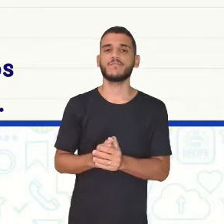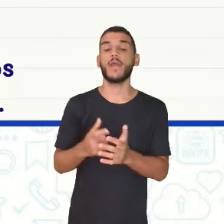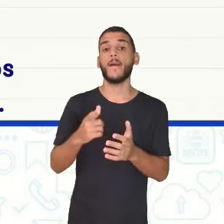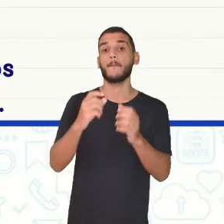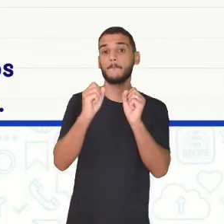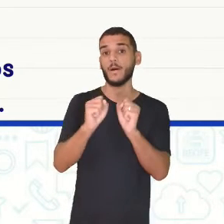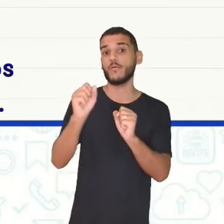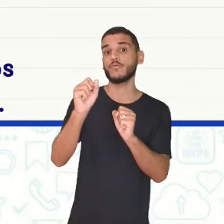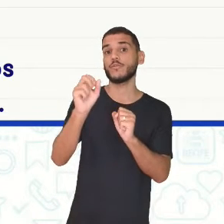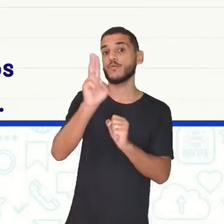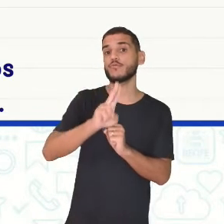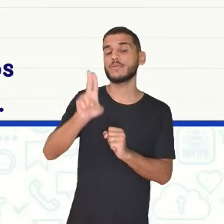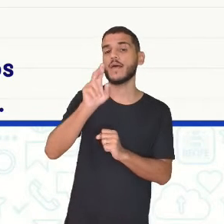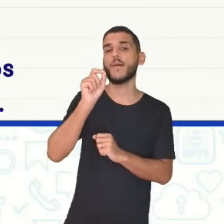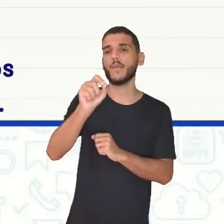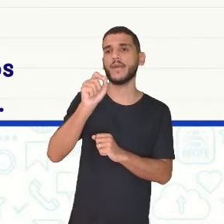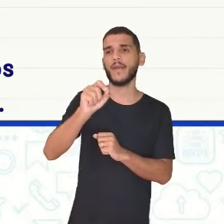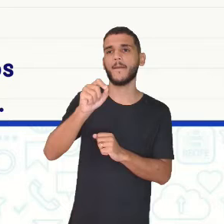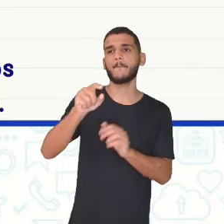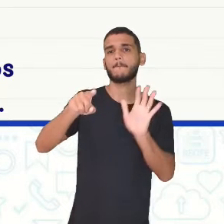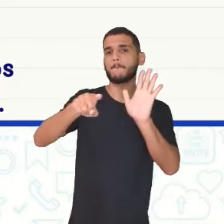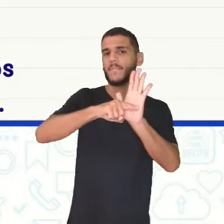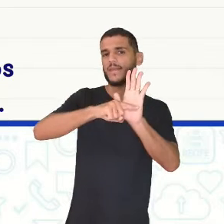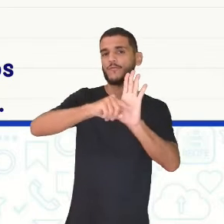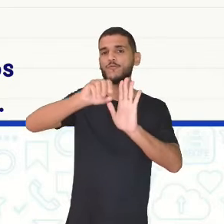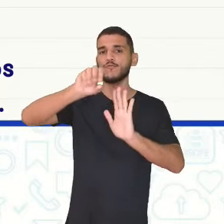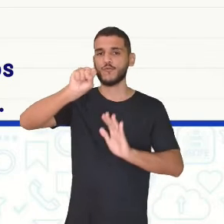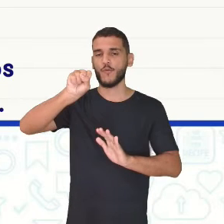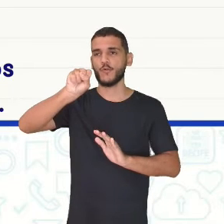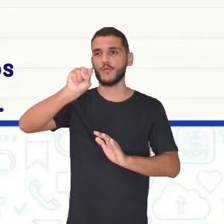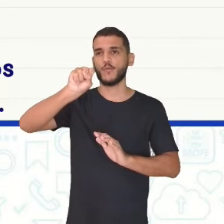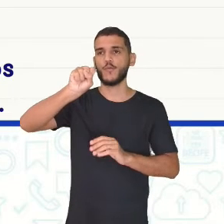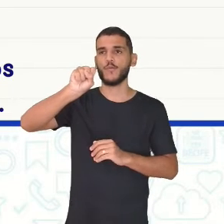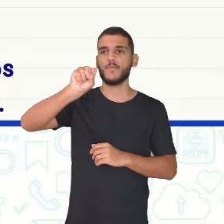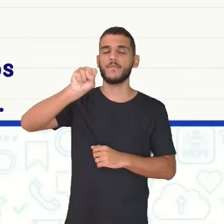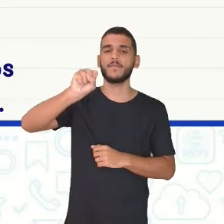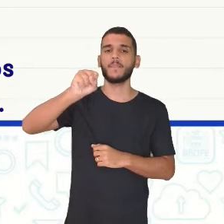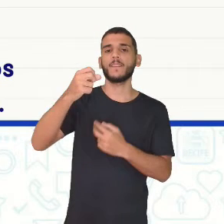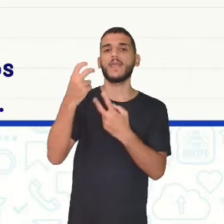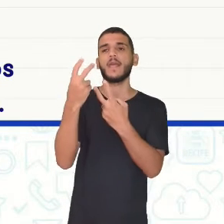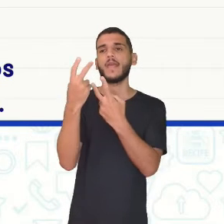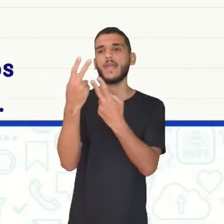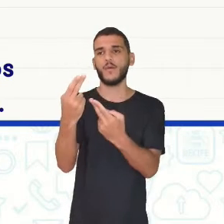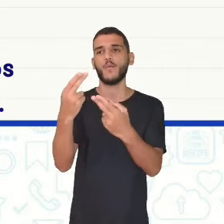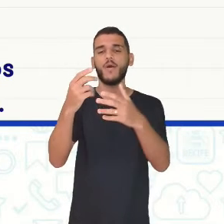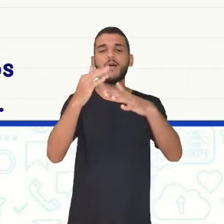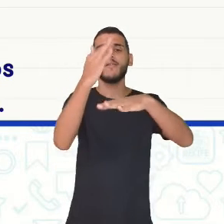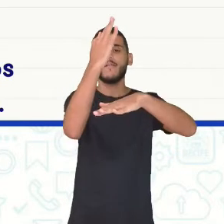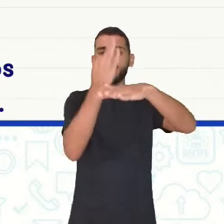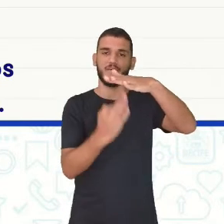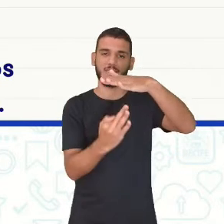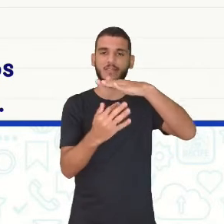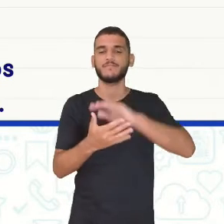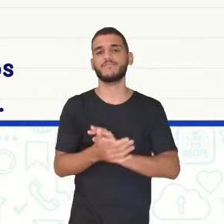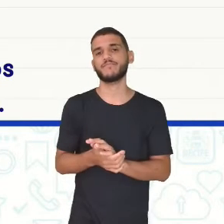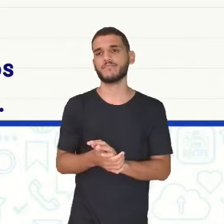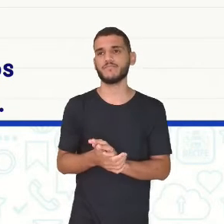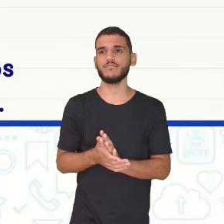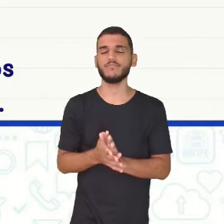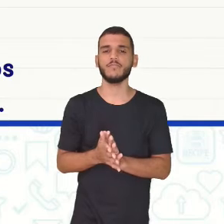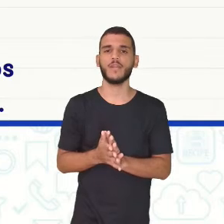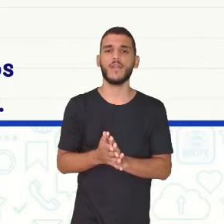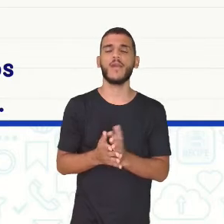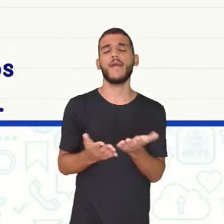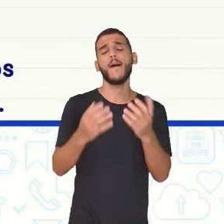fração. Eu coloquei aí no exemplo, menos 40 dividido por 5. Mas eu poderia colocar somente